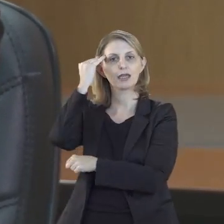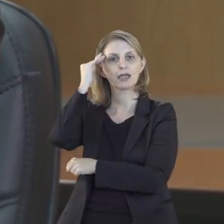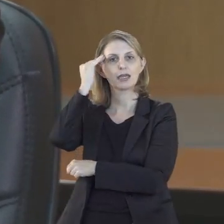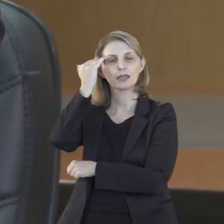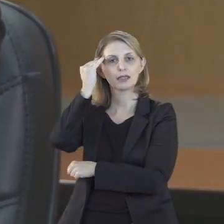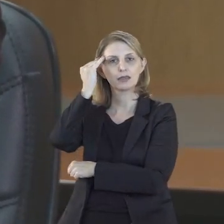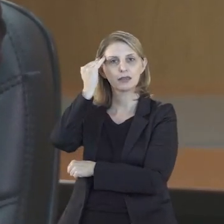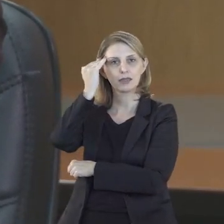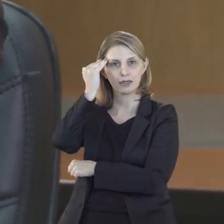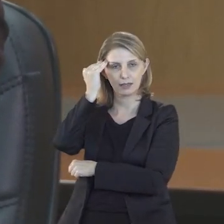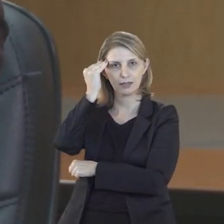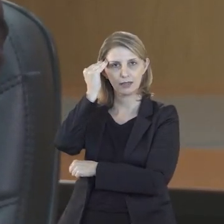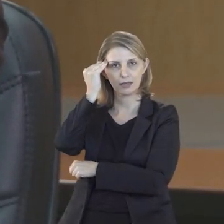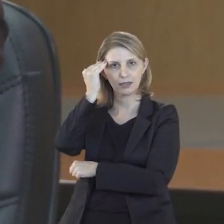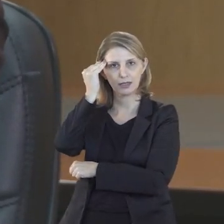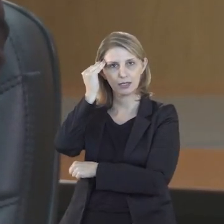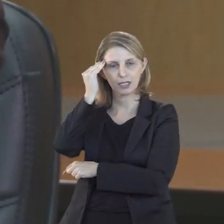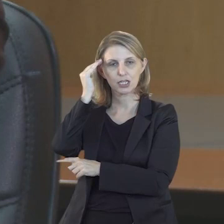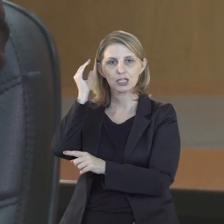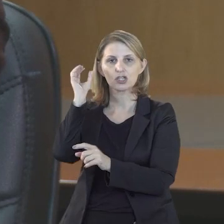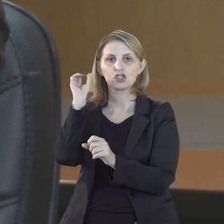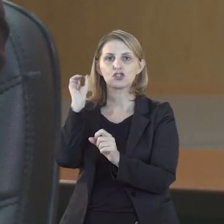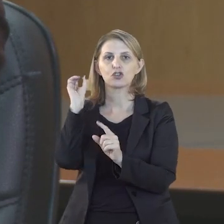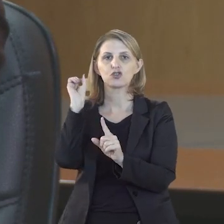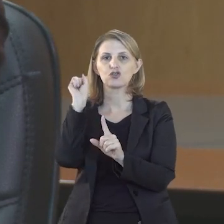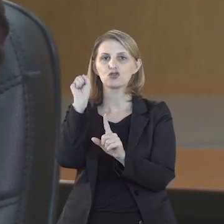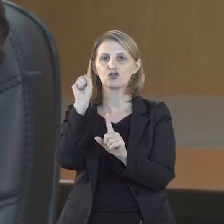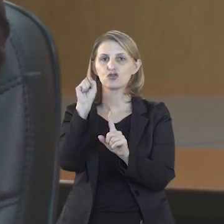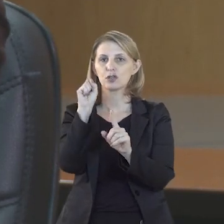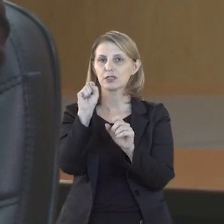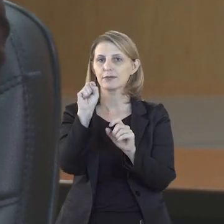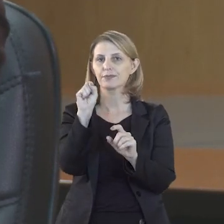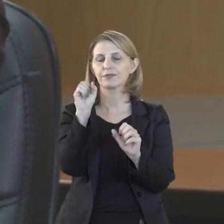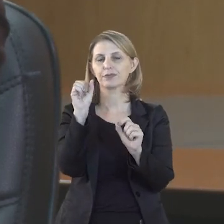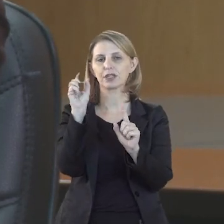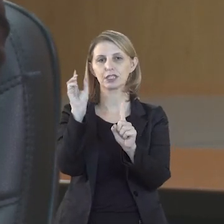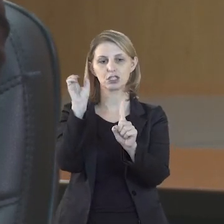para a psicologia, é uma compreensão